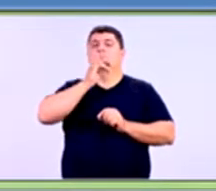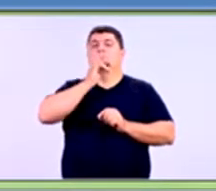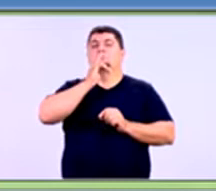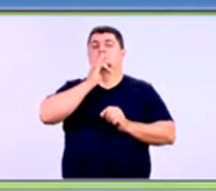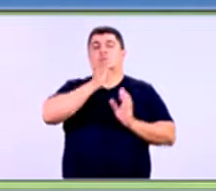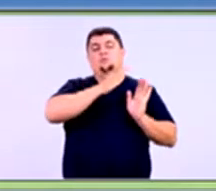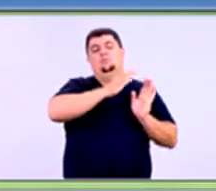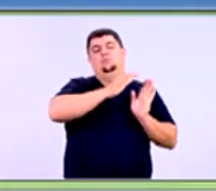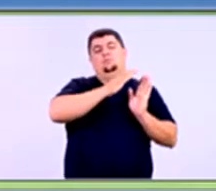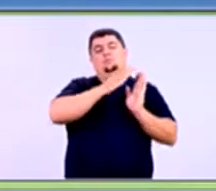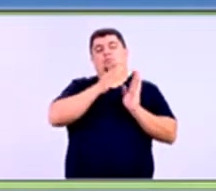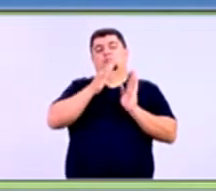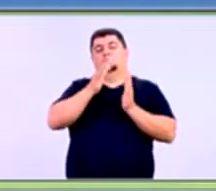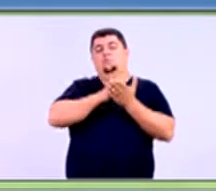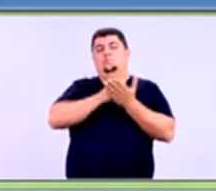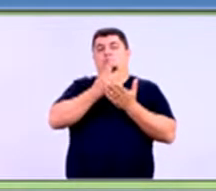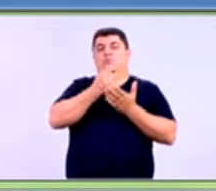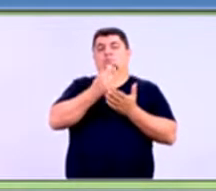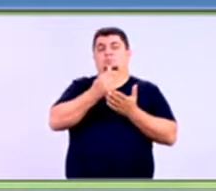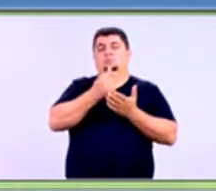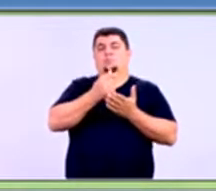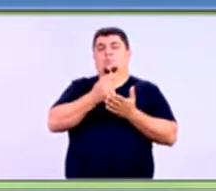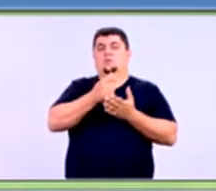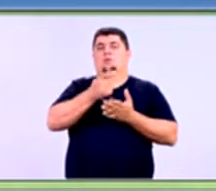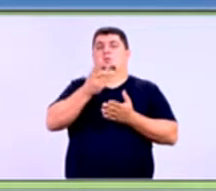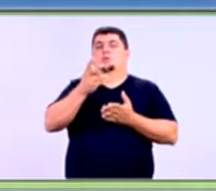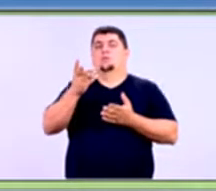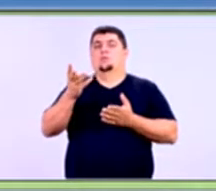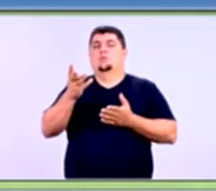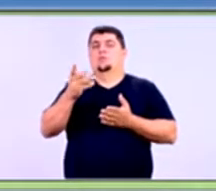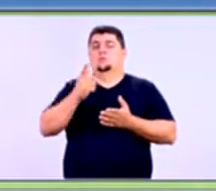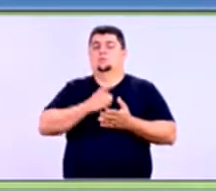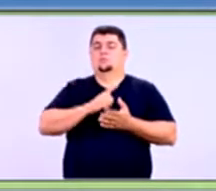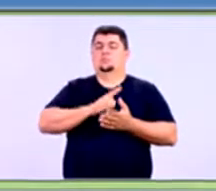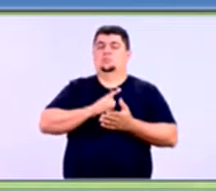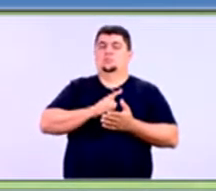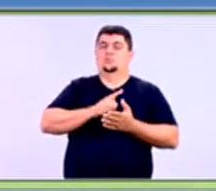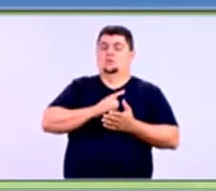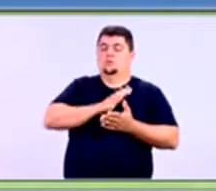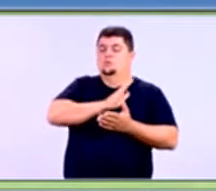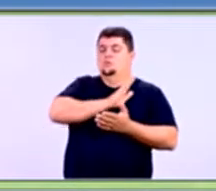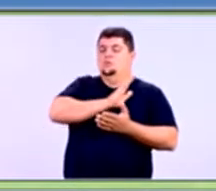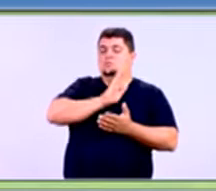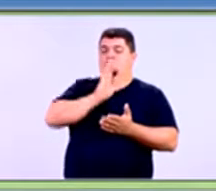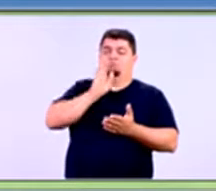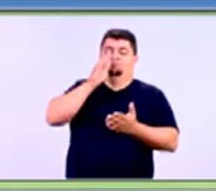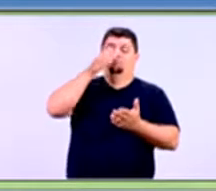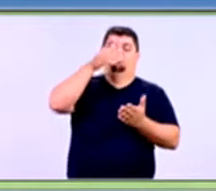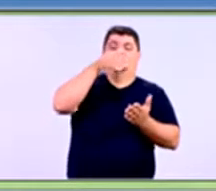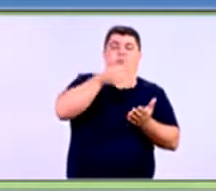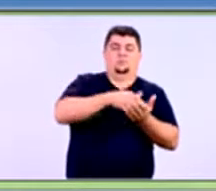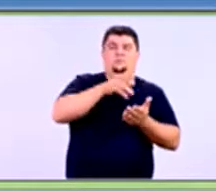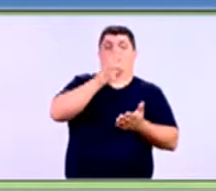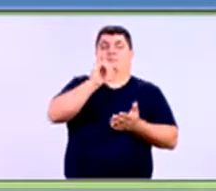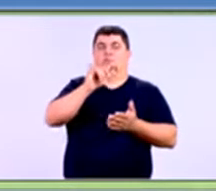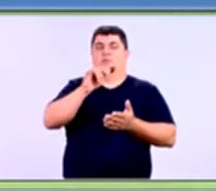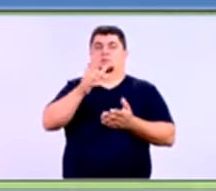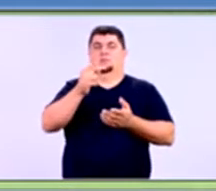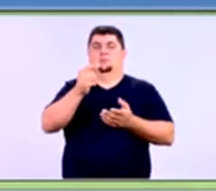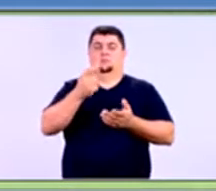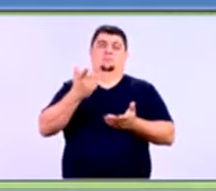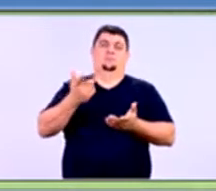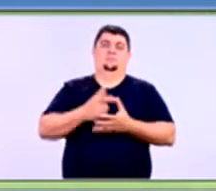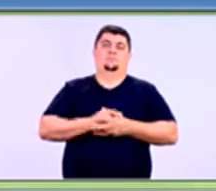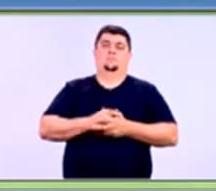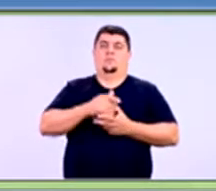do capital, do valor presente, quanto que eu vou ter ao término dessa situação financeira,